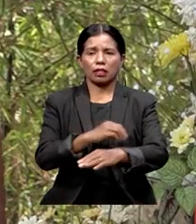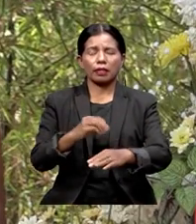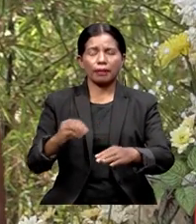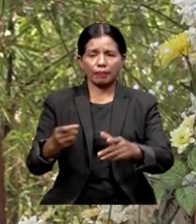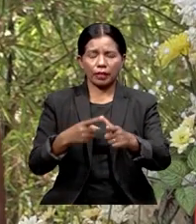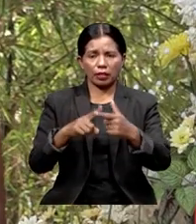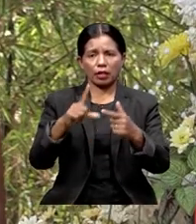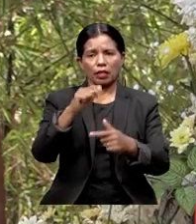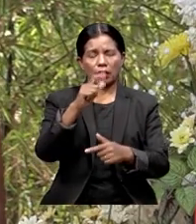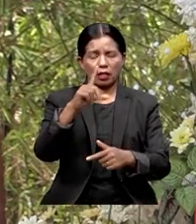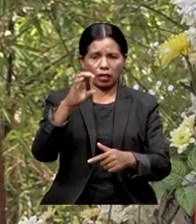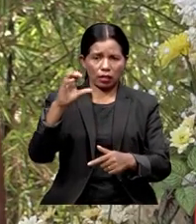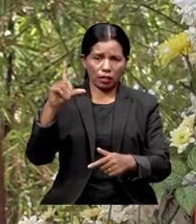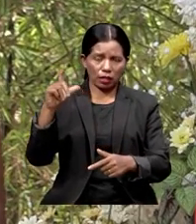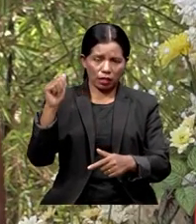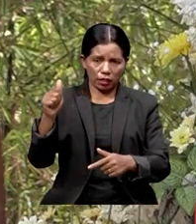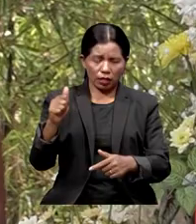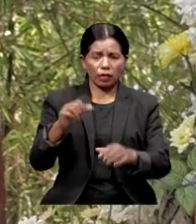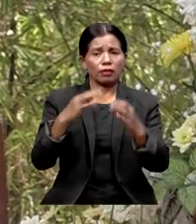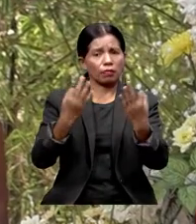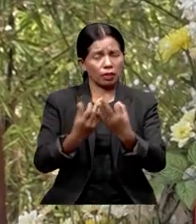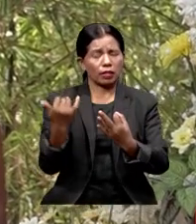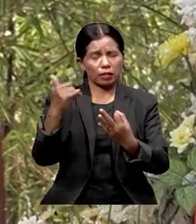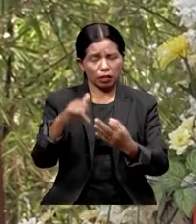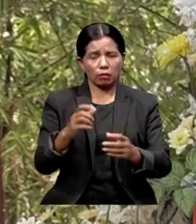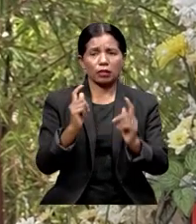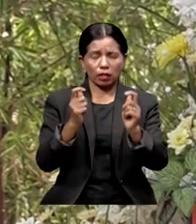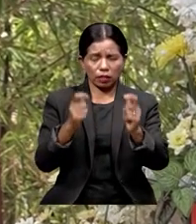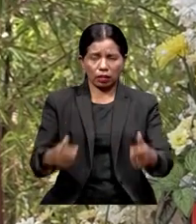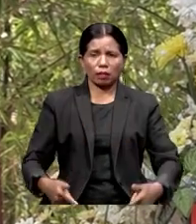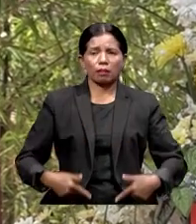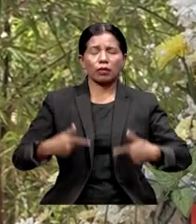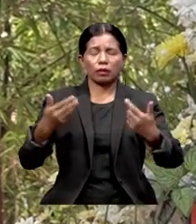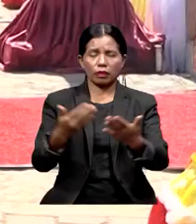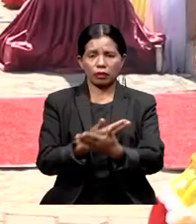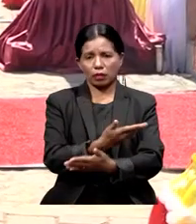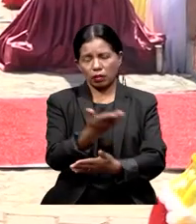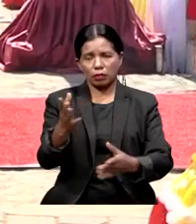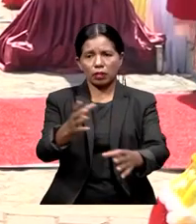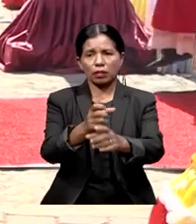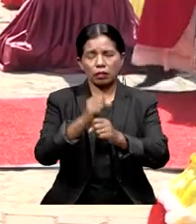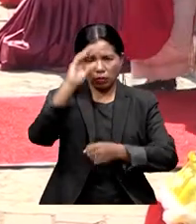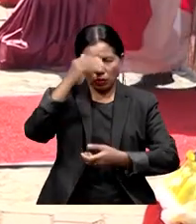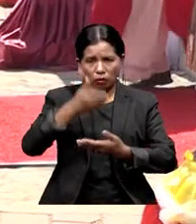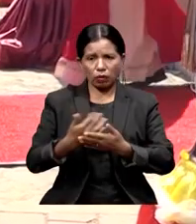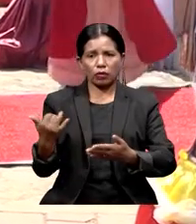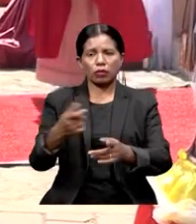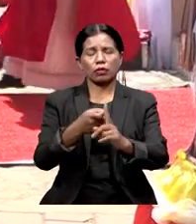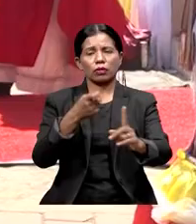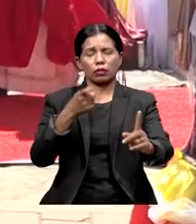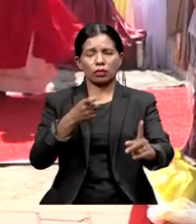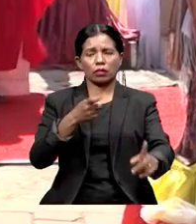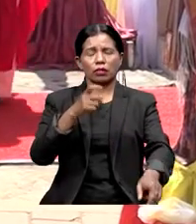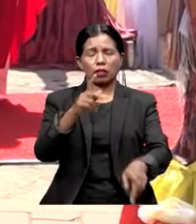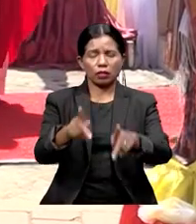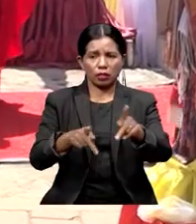Família Sira e Galaleia, nosso foco moris fom idane. E me simo o an Sira, nevema mais o serrai que mora lá